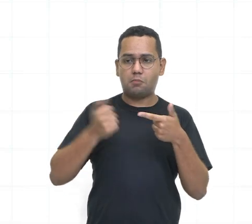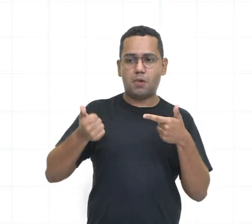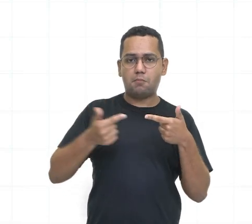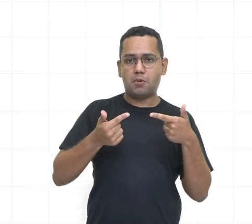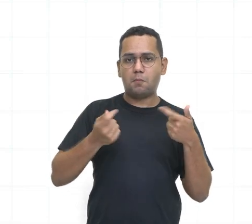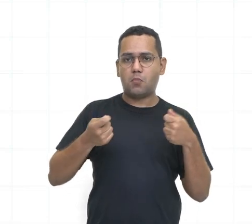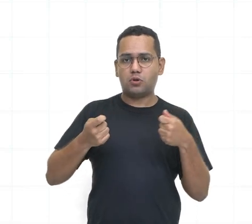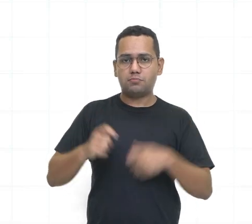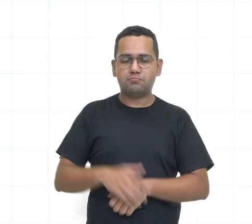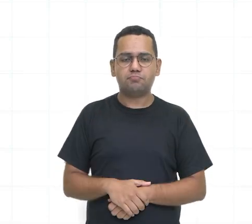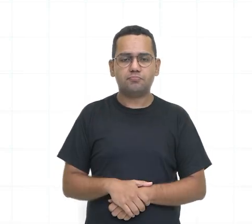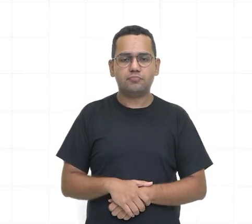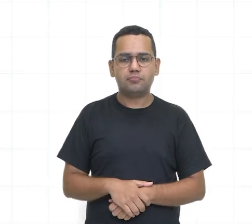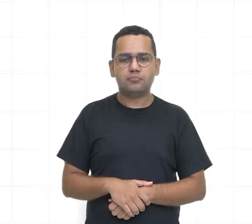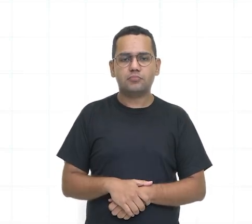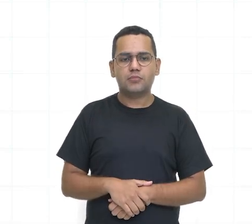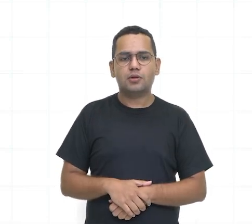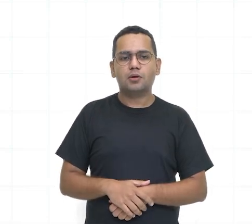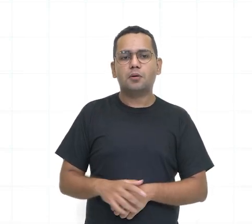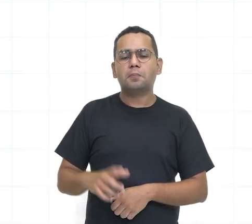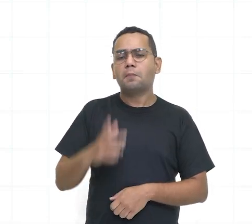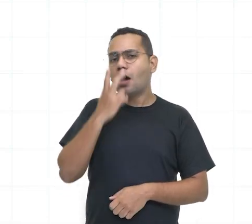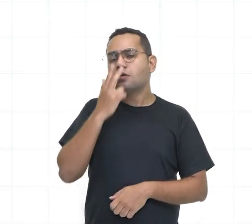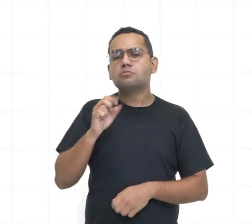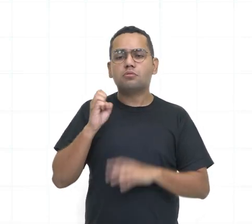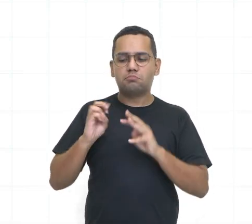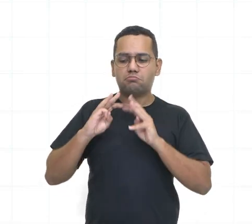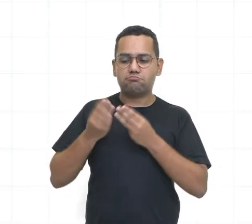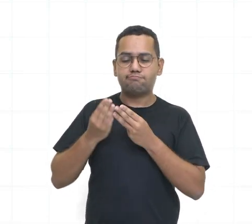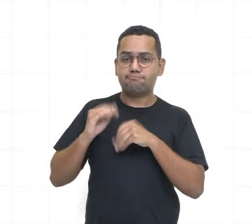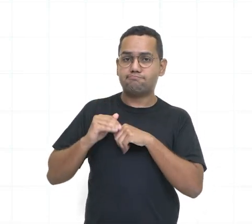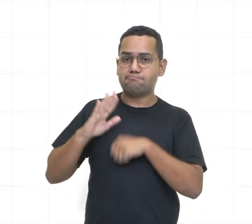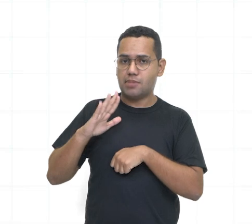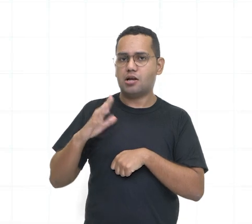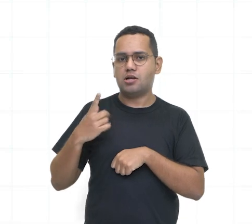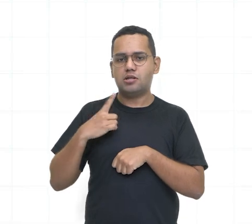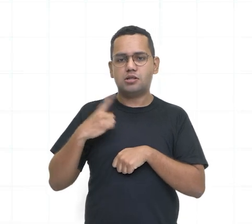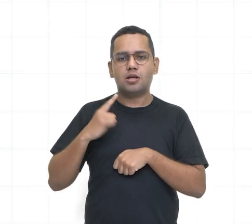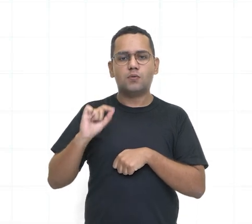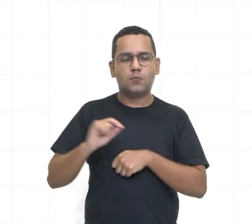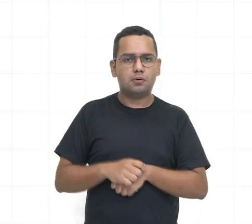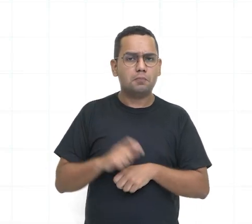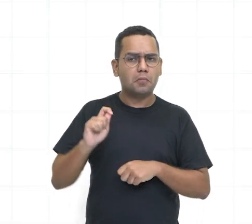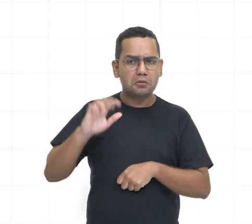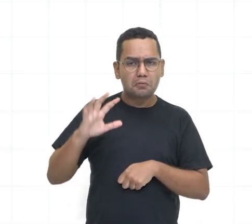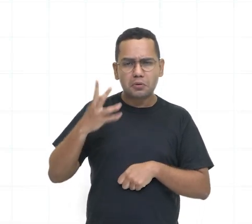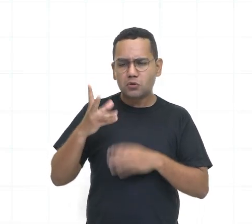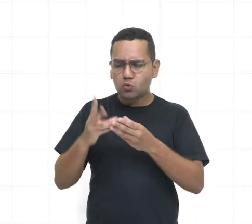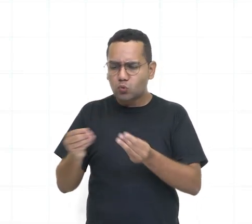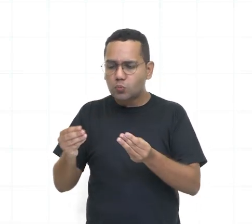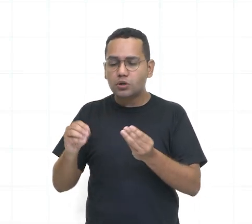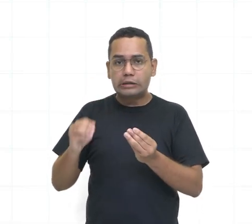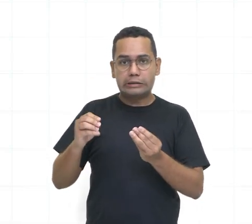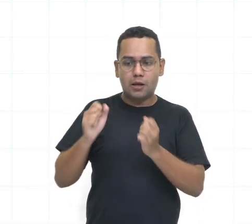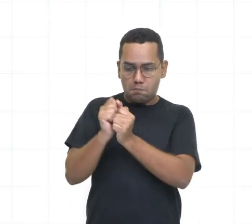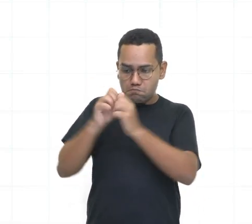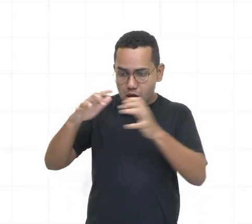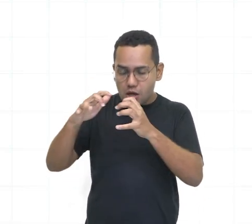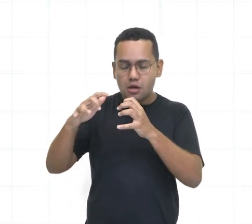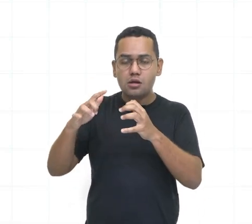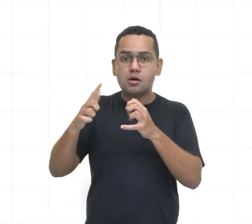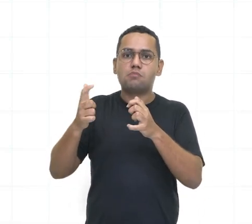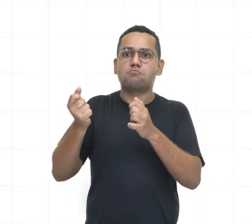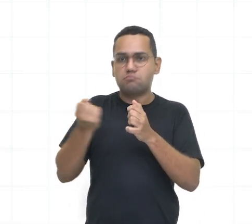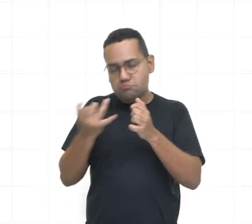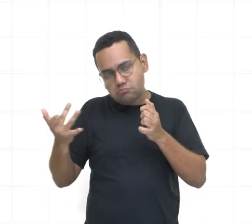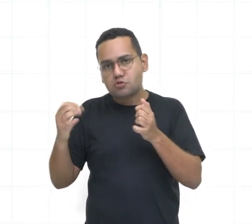estrelas muito massivas, então o fim delas vai ser com explosões um pouco mais fortes, e é a partir dessas